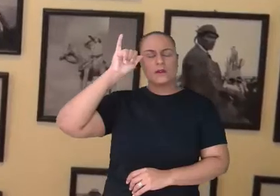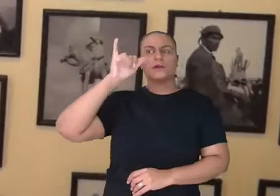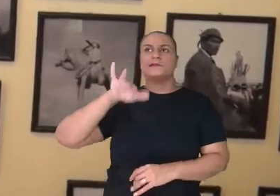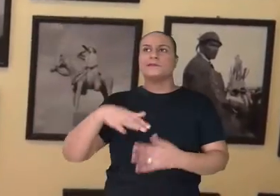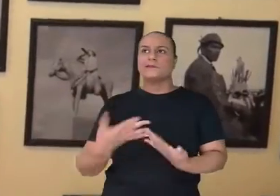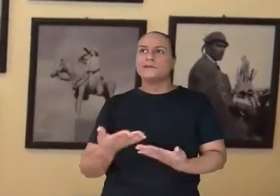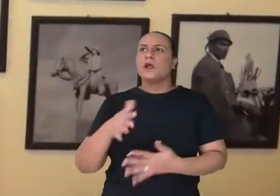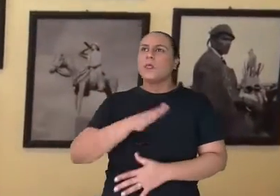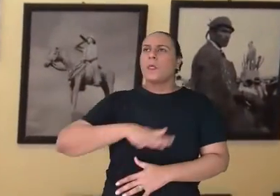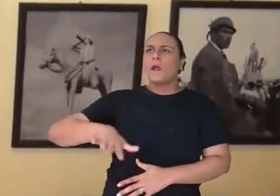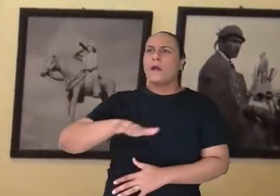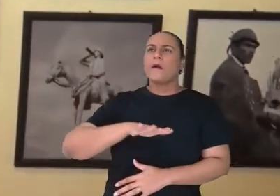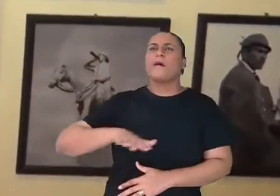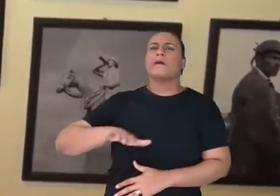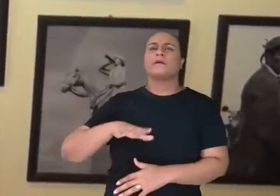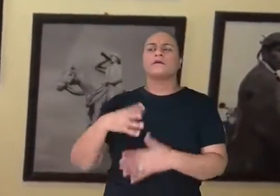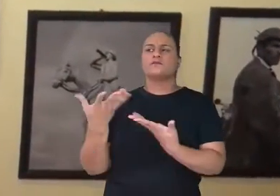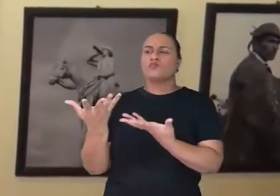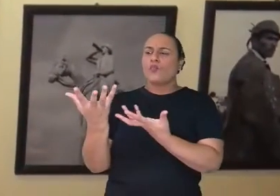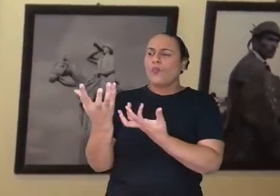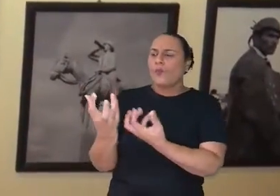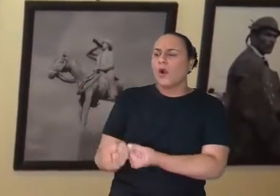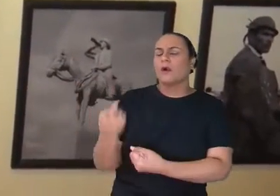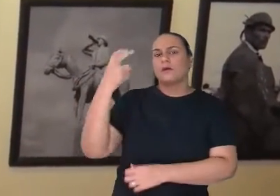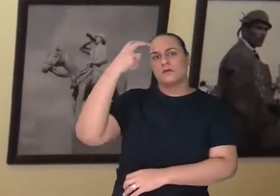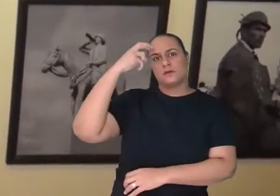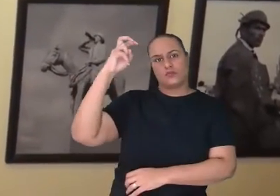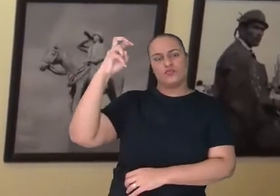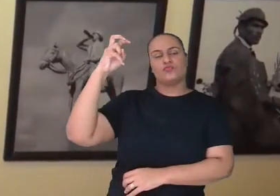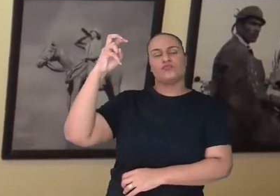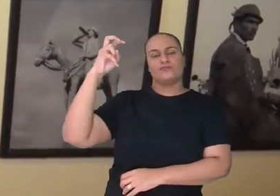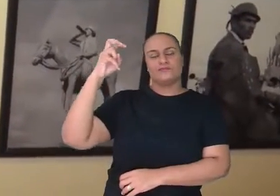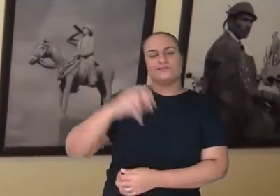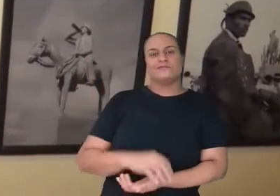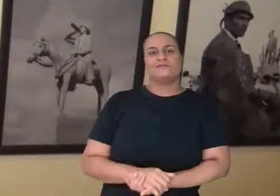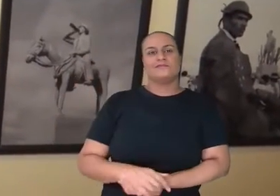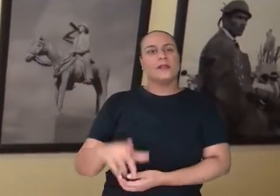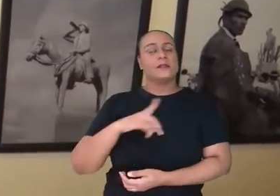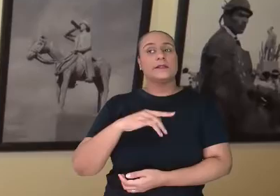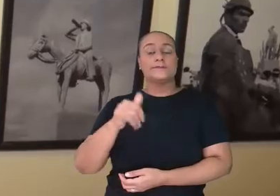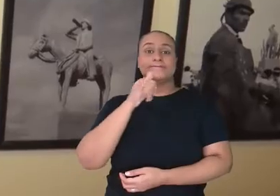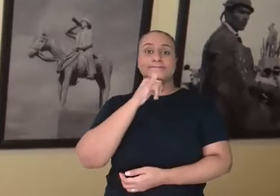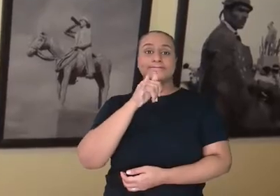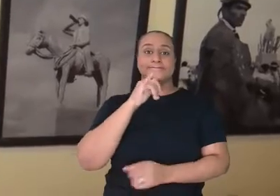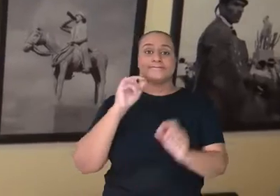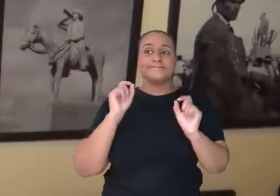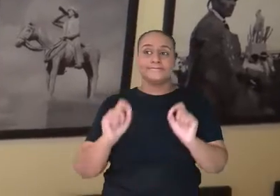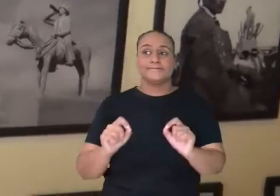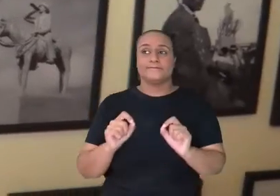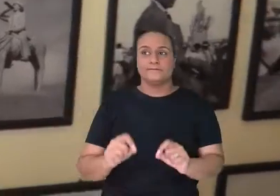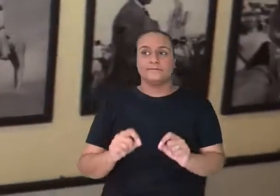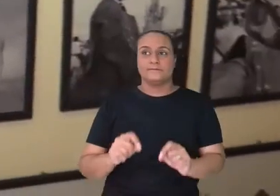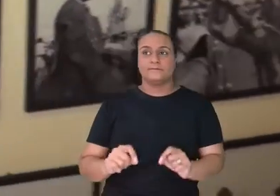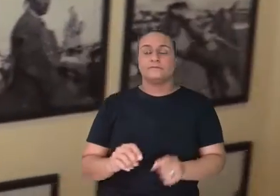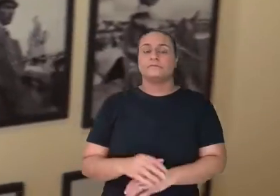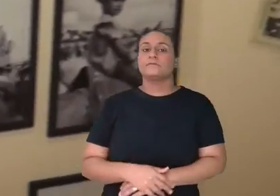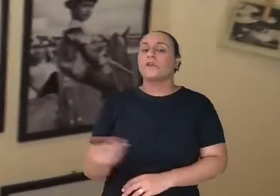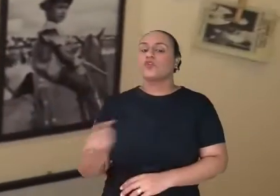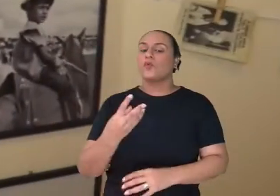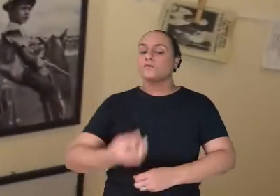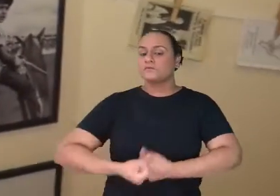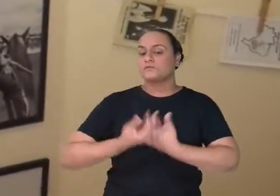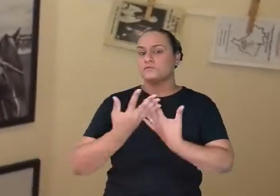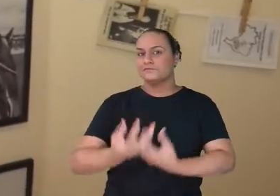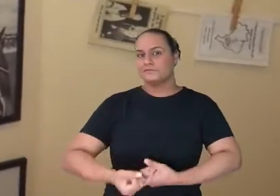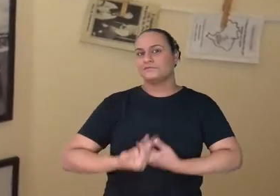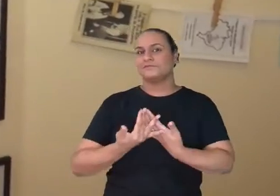sertaneja, da cultura daqui. Então aqui a gente tem, por exemplo, duas expressões